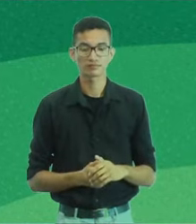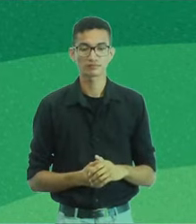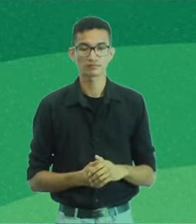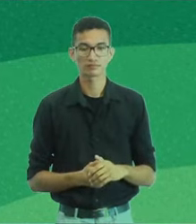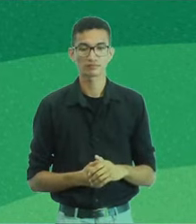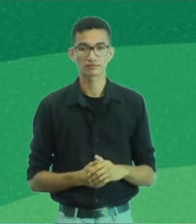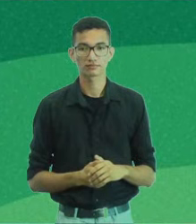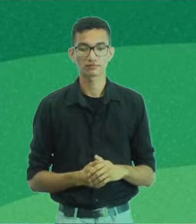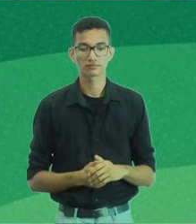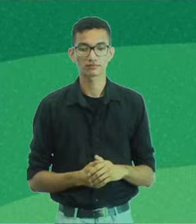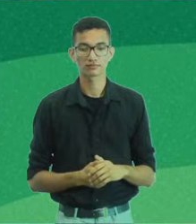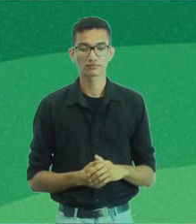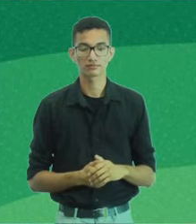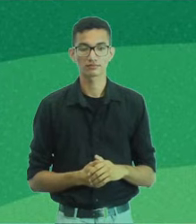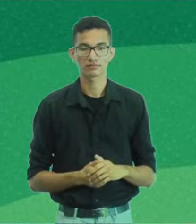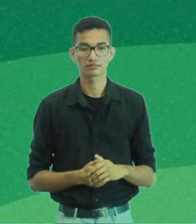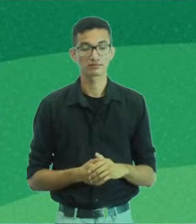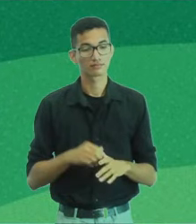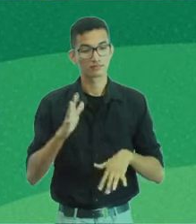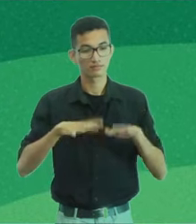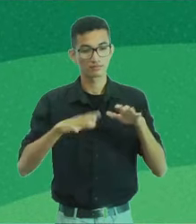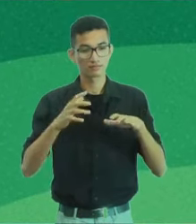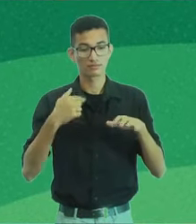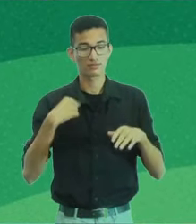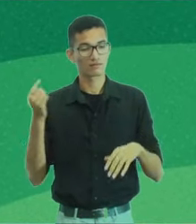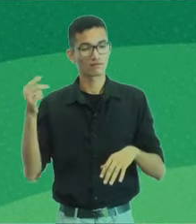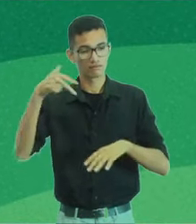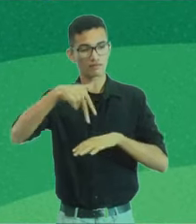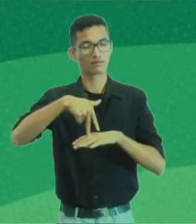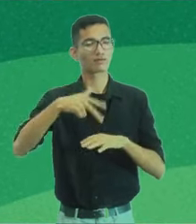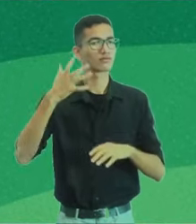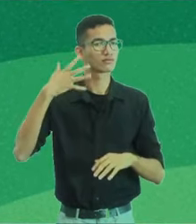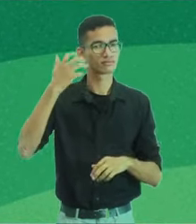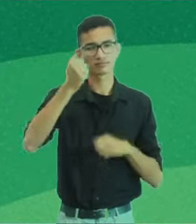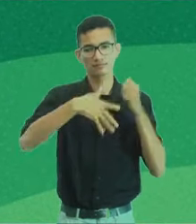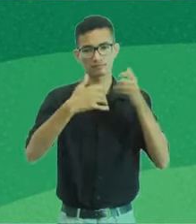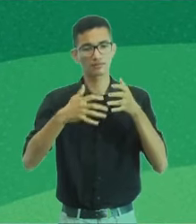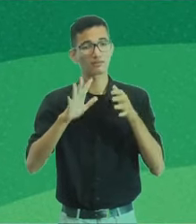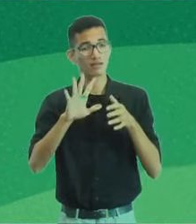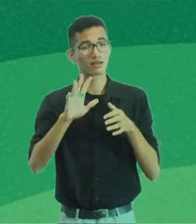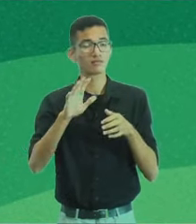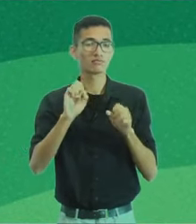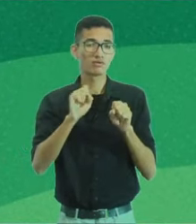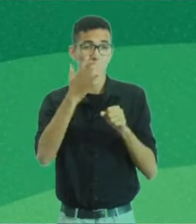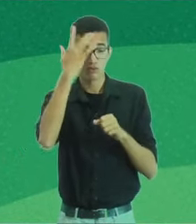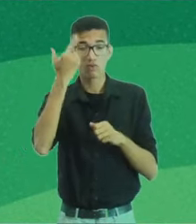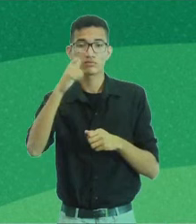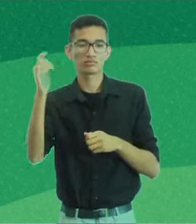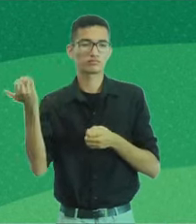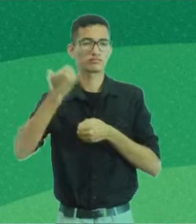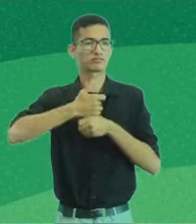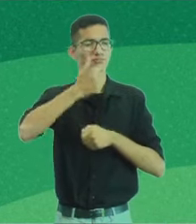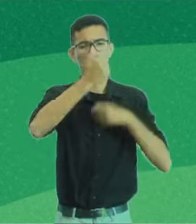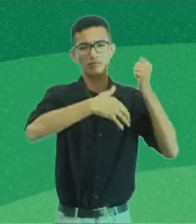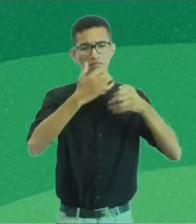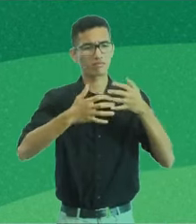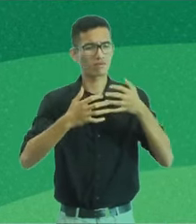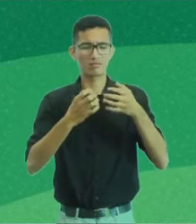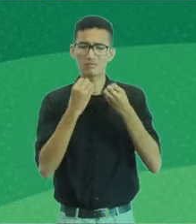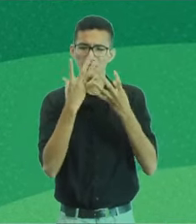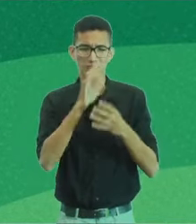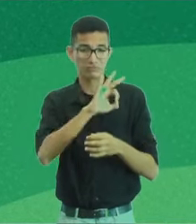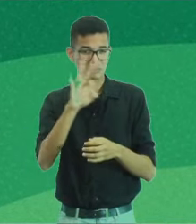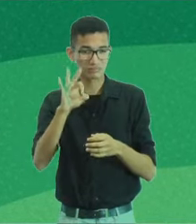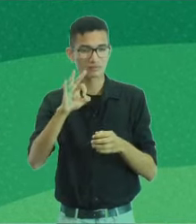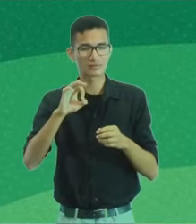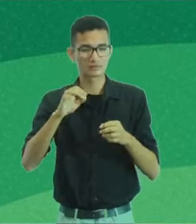tem outras pessoas que poderiam estar aqui no meu lugar e fazer muito melhor e levar essa mensagem de